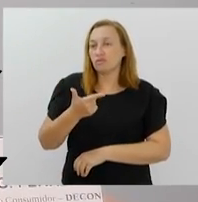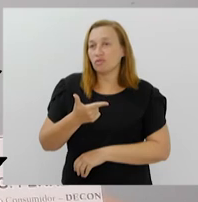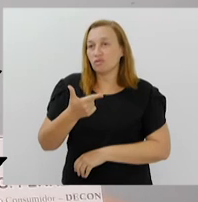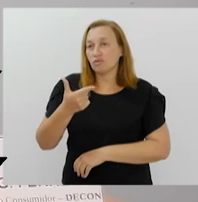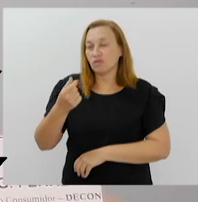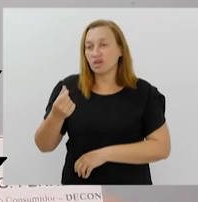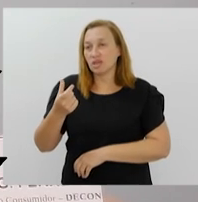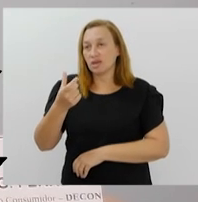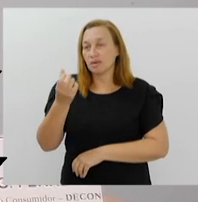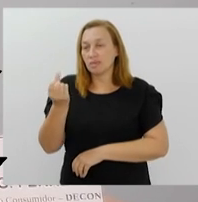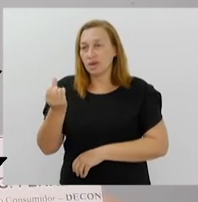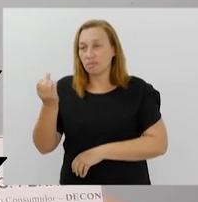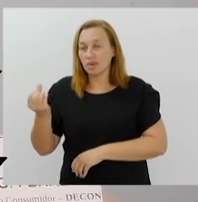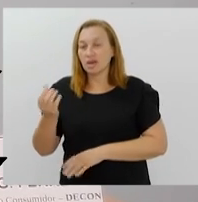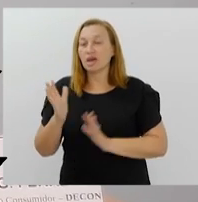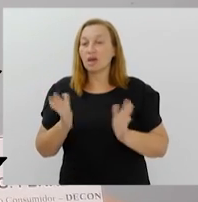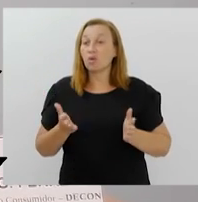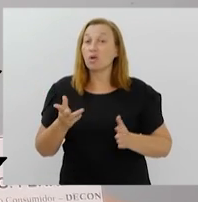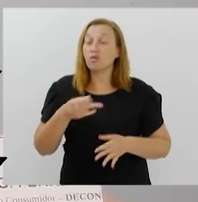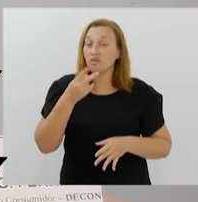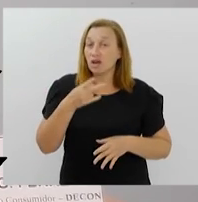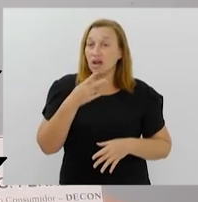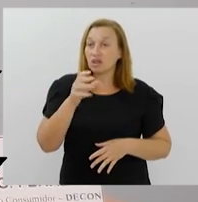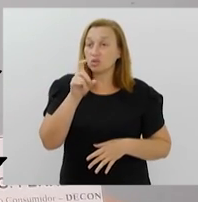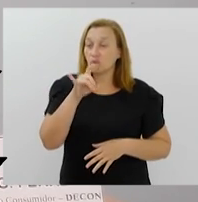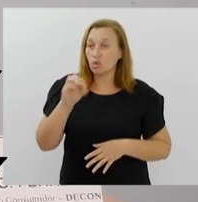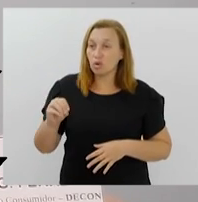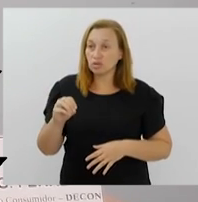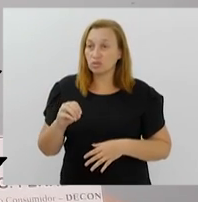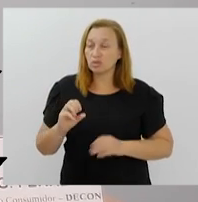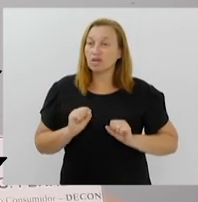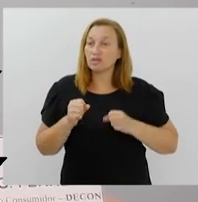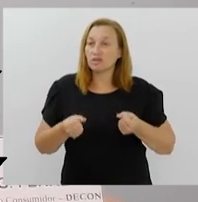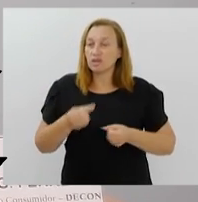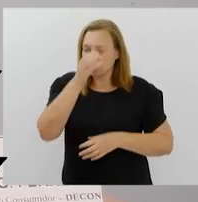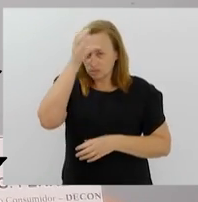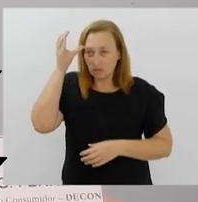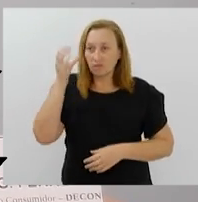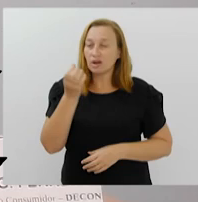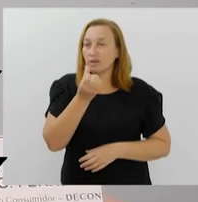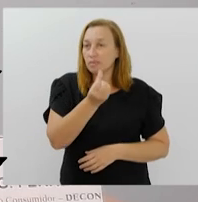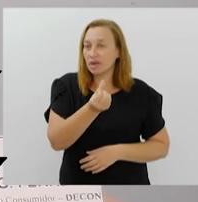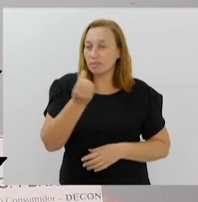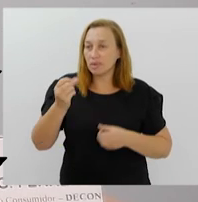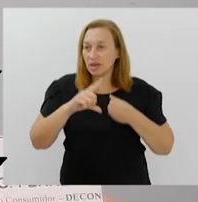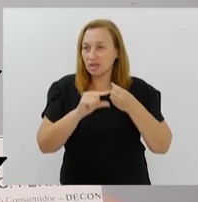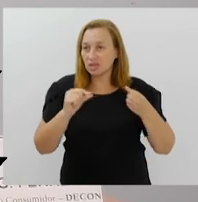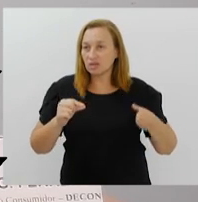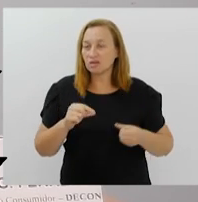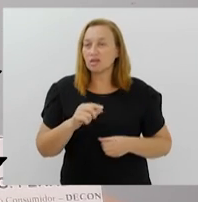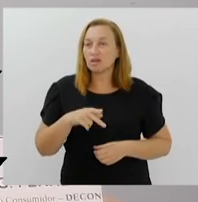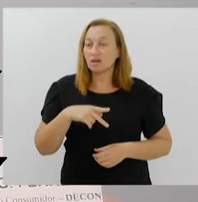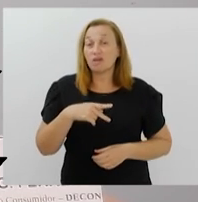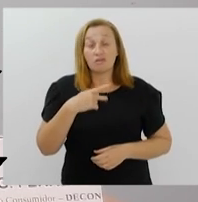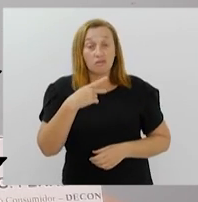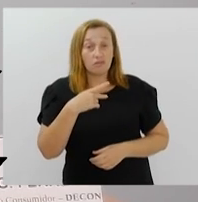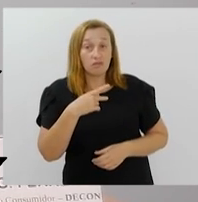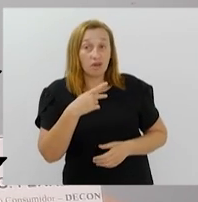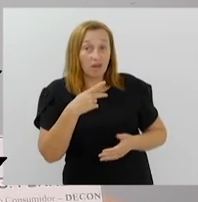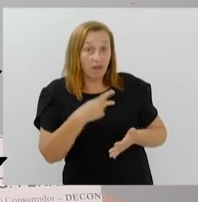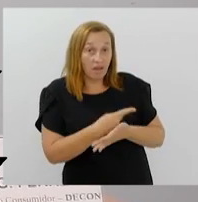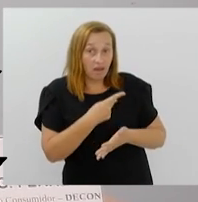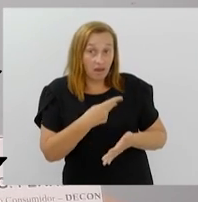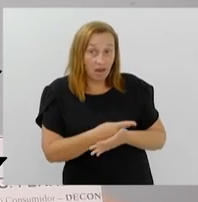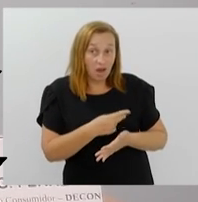Dire do Código de Direito consumidor no seu artigo 66 ele fala justamente em fazer uma afirmação falsa ou enganosa